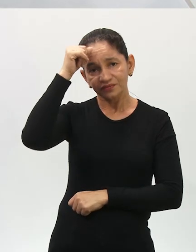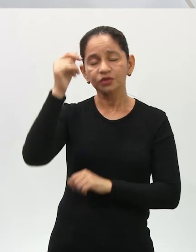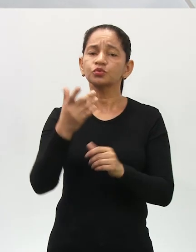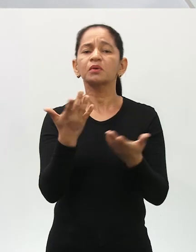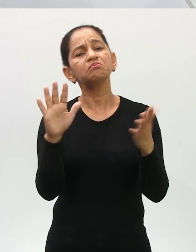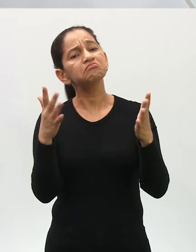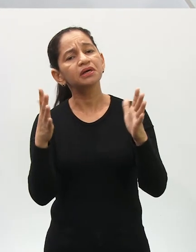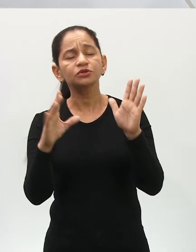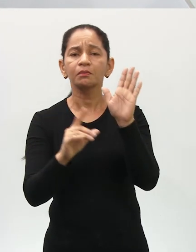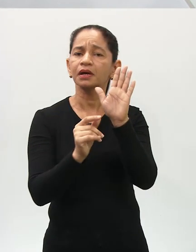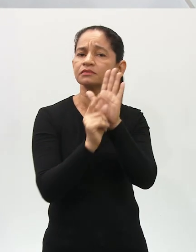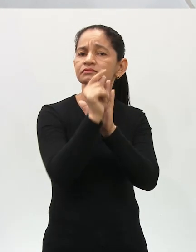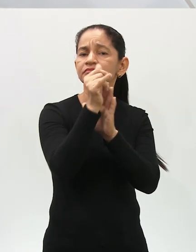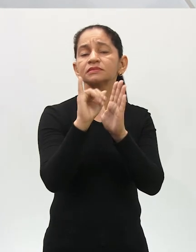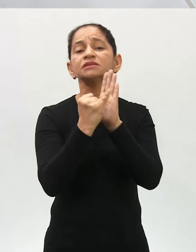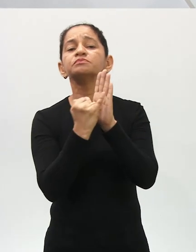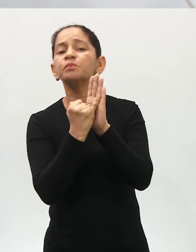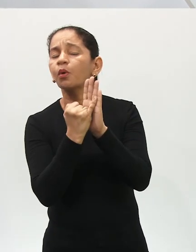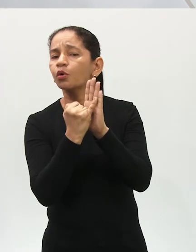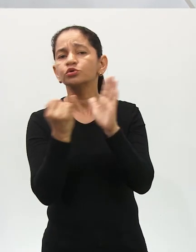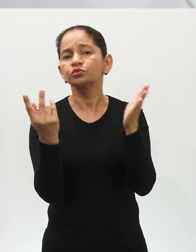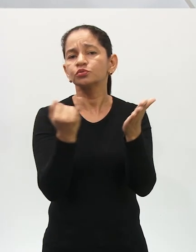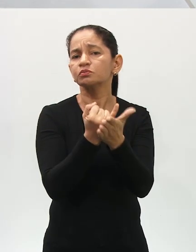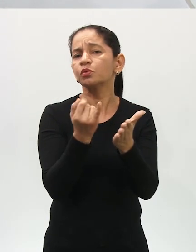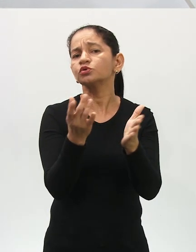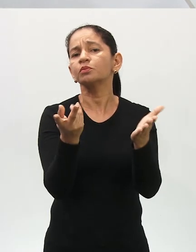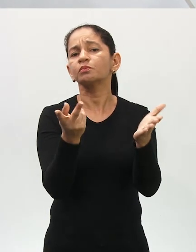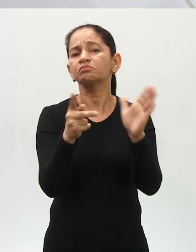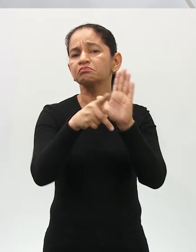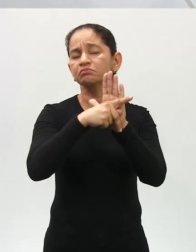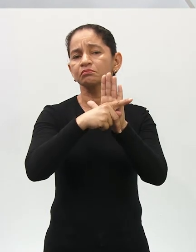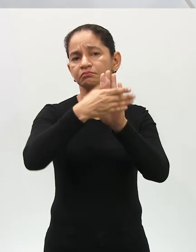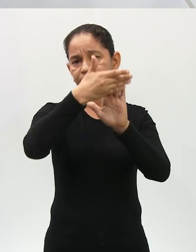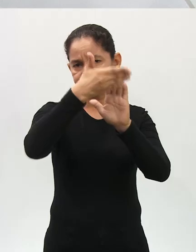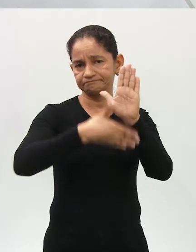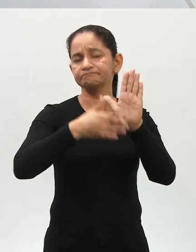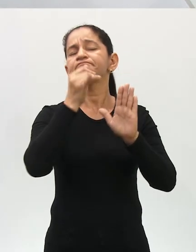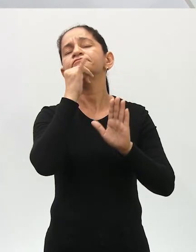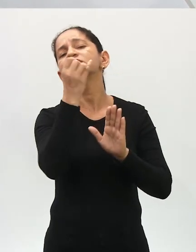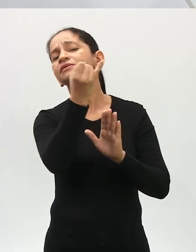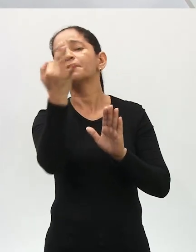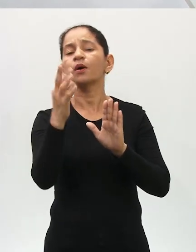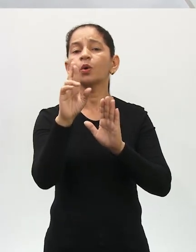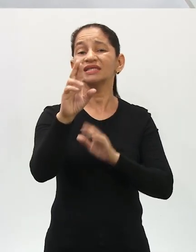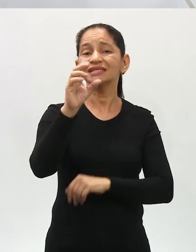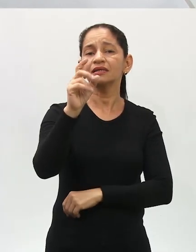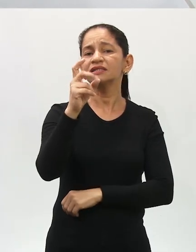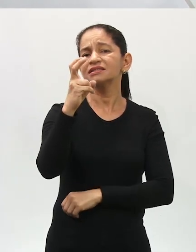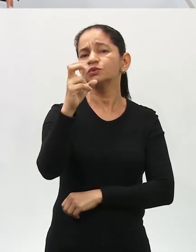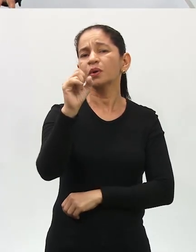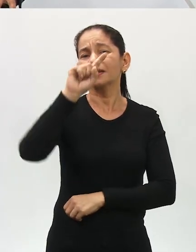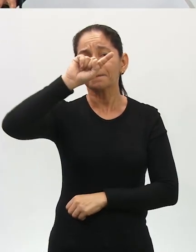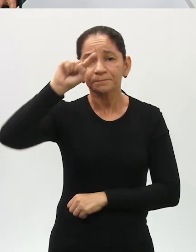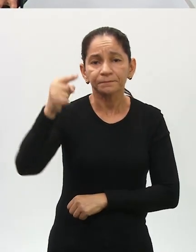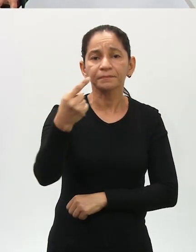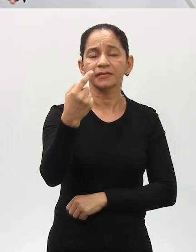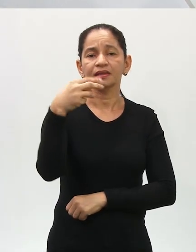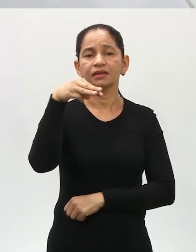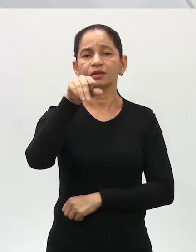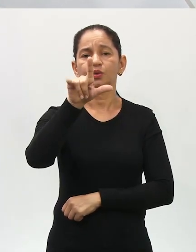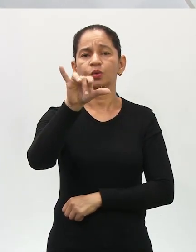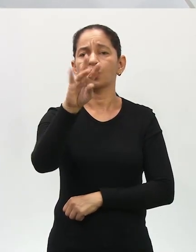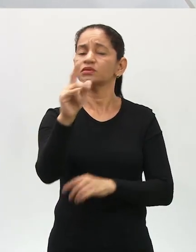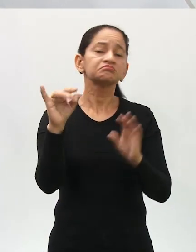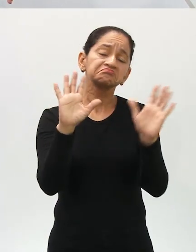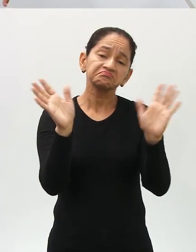uma previsão de imposto sobre serviços, né, para o ano de 2025 de 50 milhões. Mas de